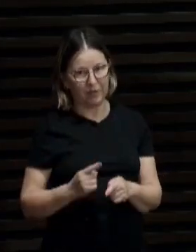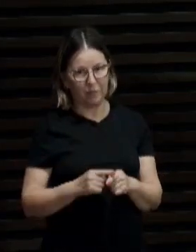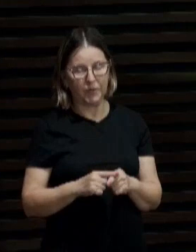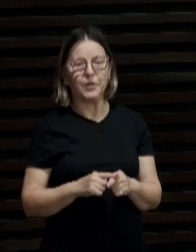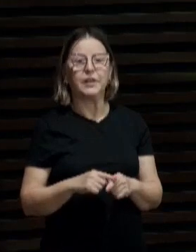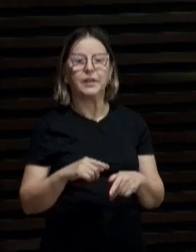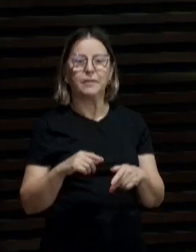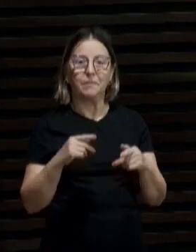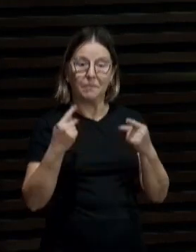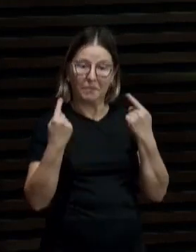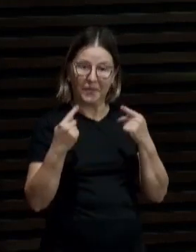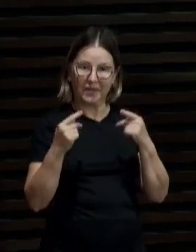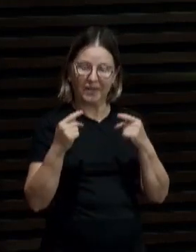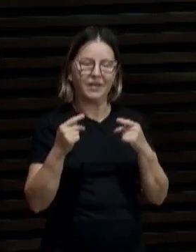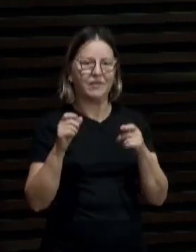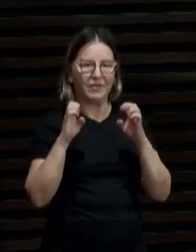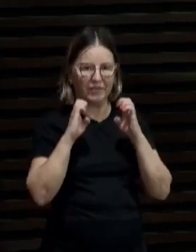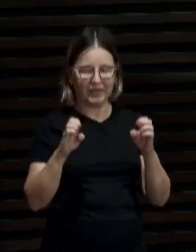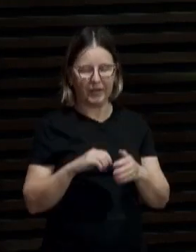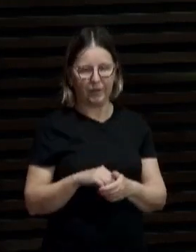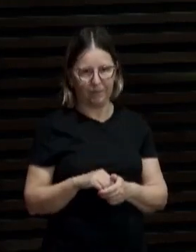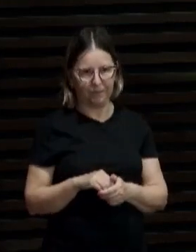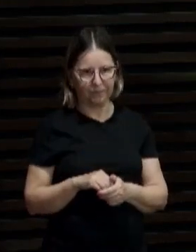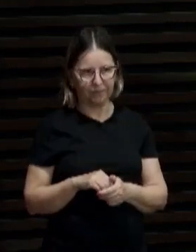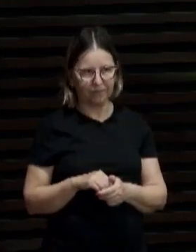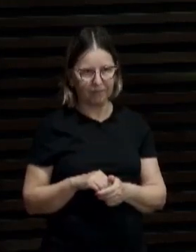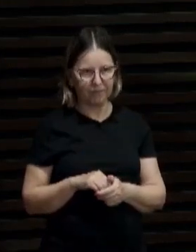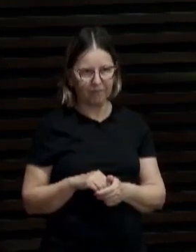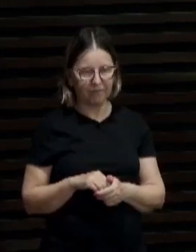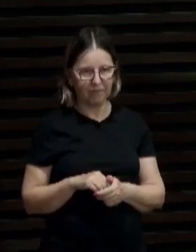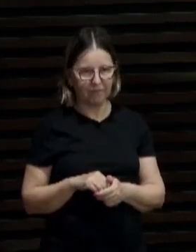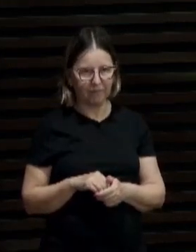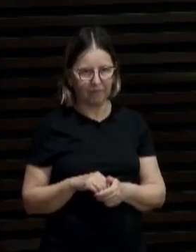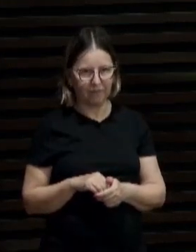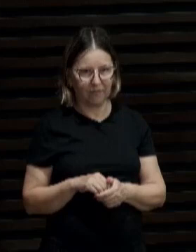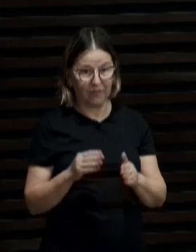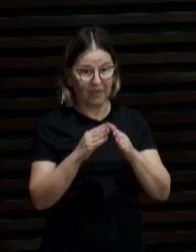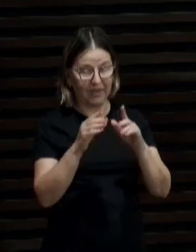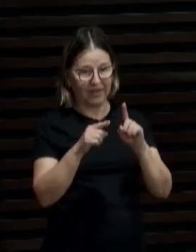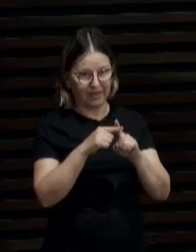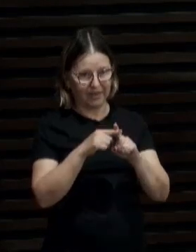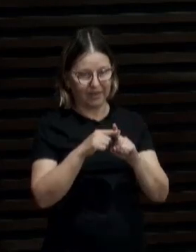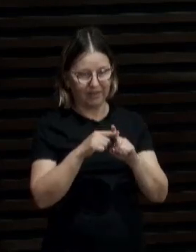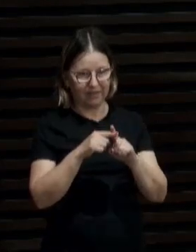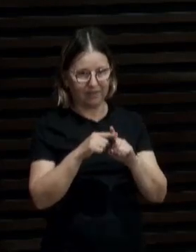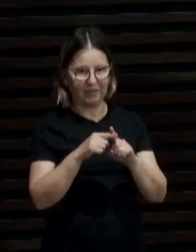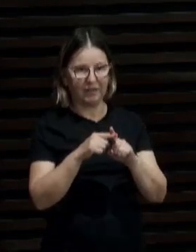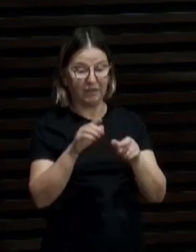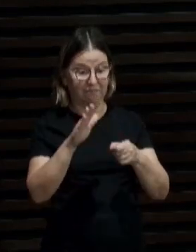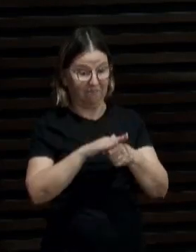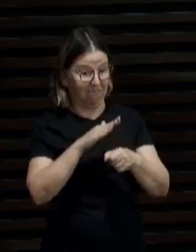igreja muito, muito missionária, né, fruto desse amor, né? Então ela era rica em doutrina, ela